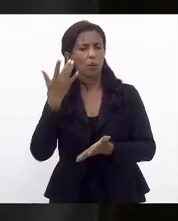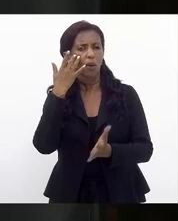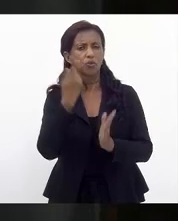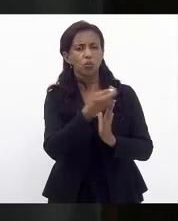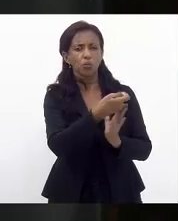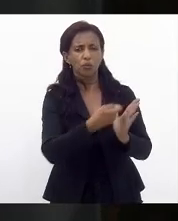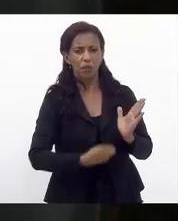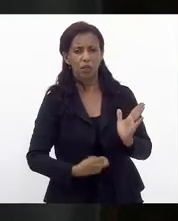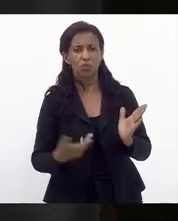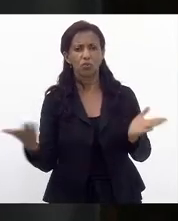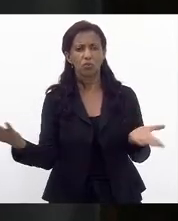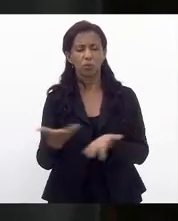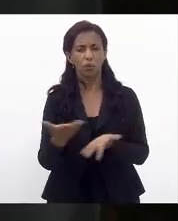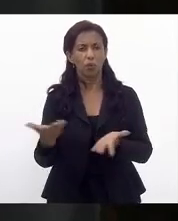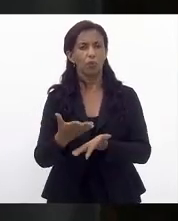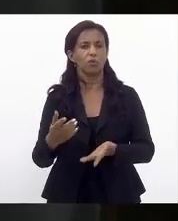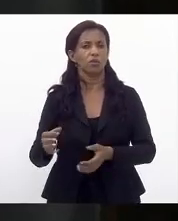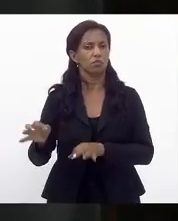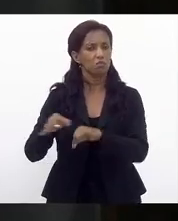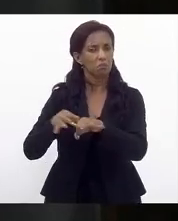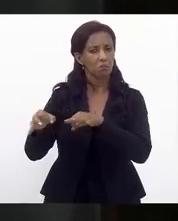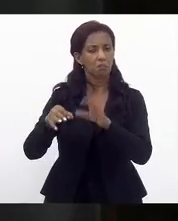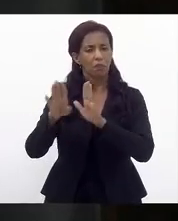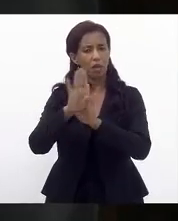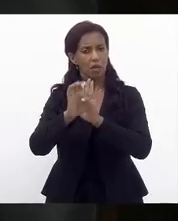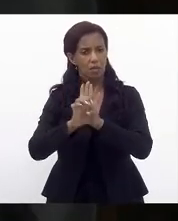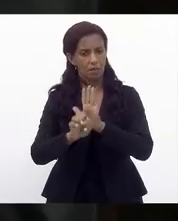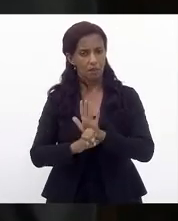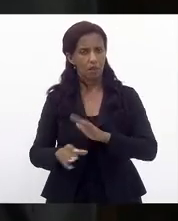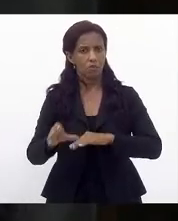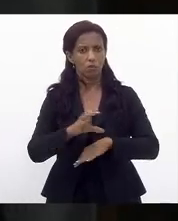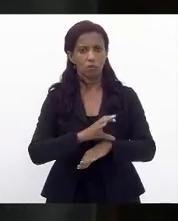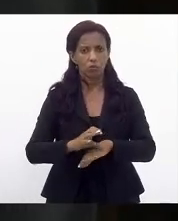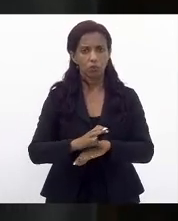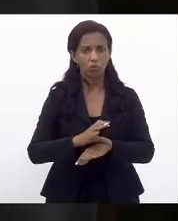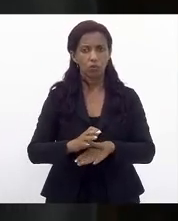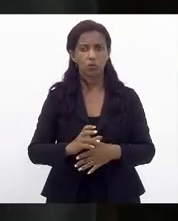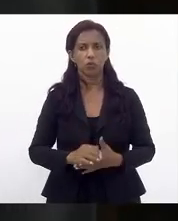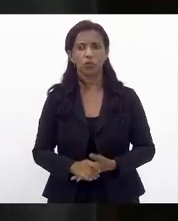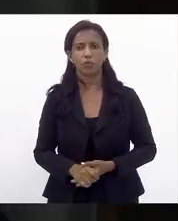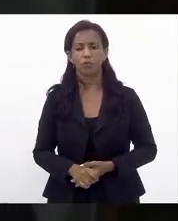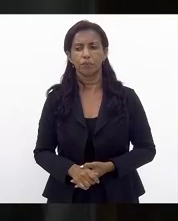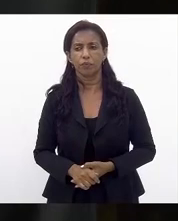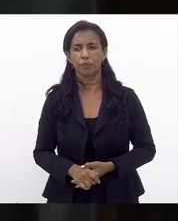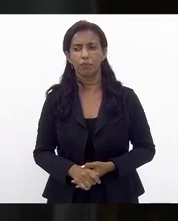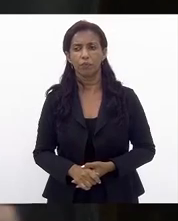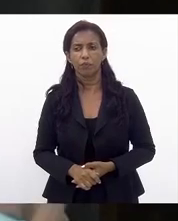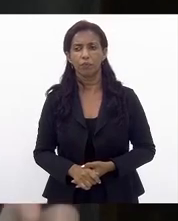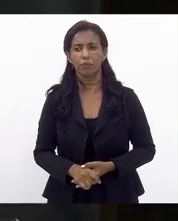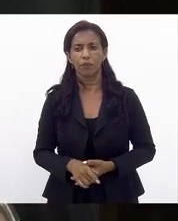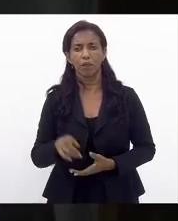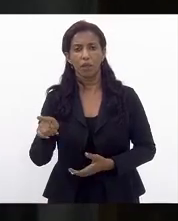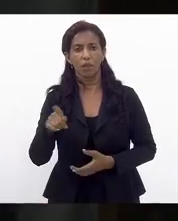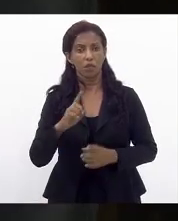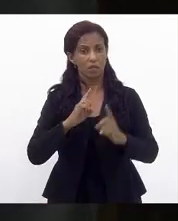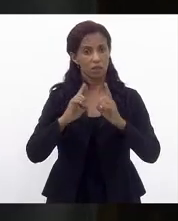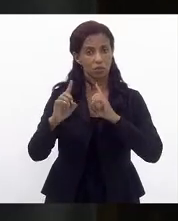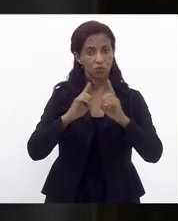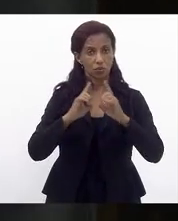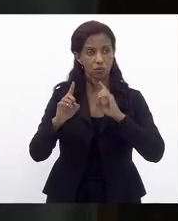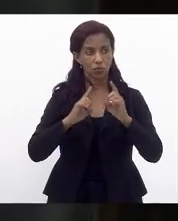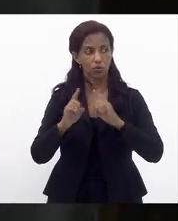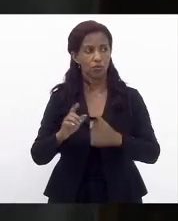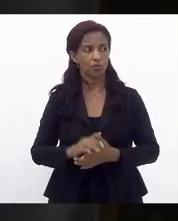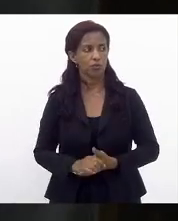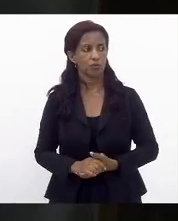que foi dada para o praça ainda na condicional é Oi tá sendo discutida